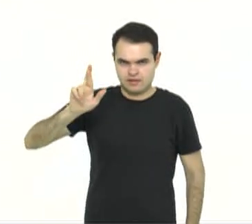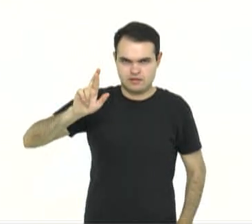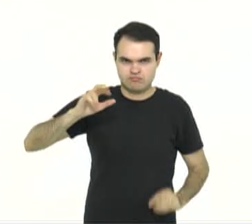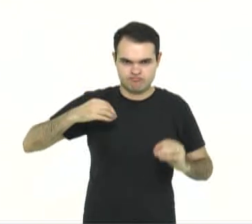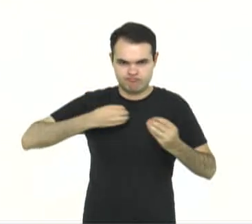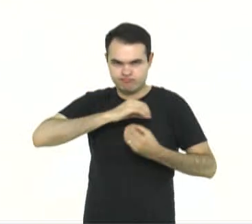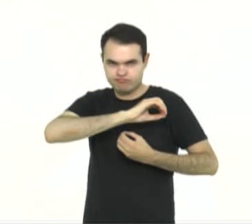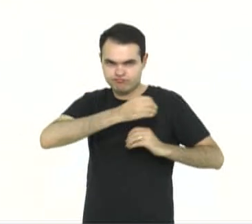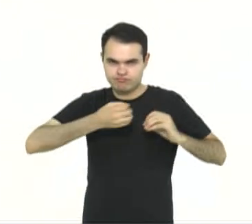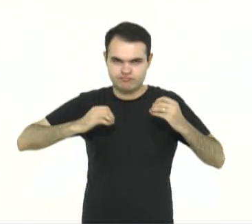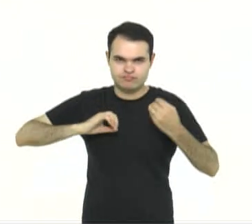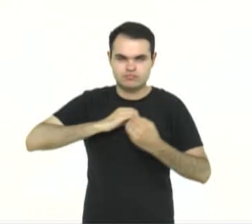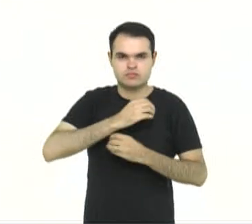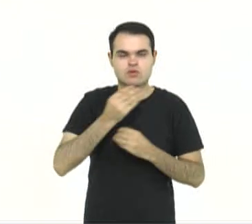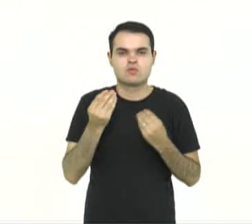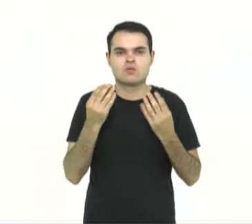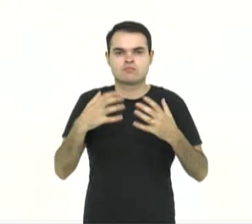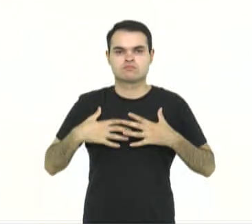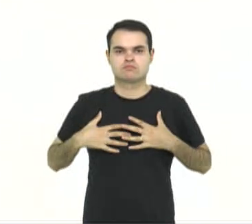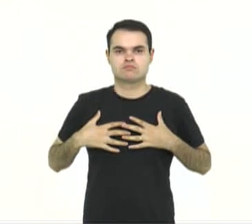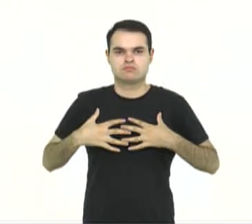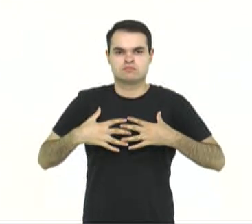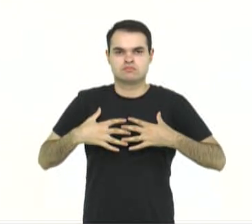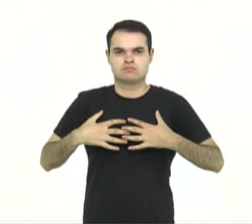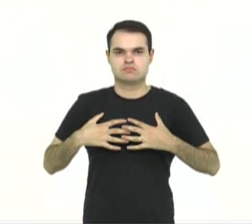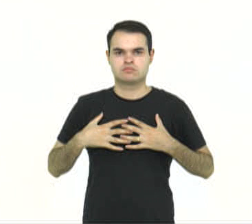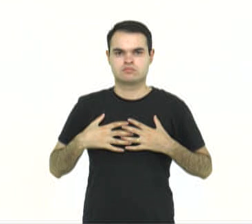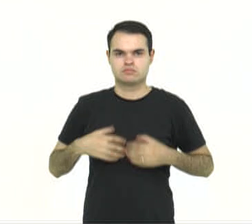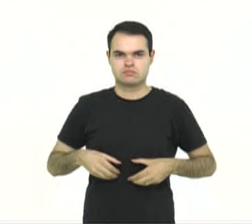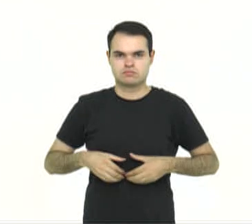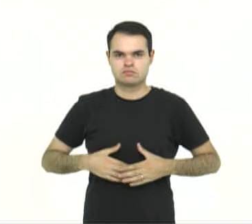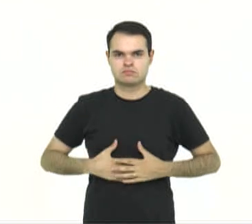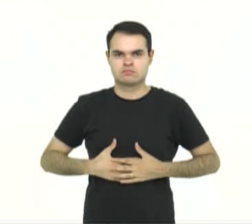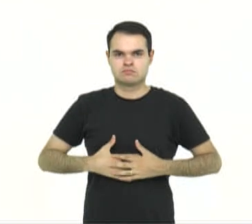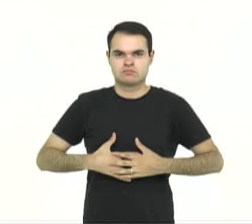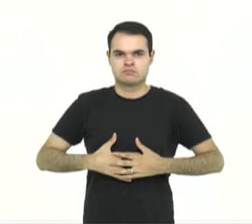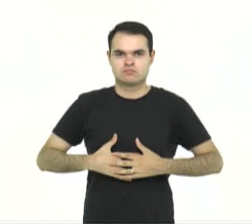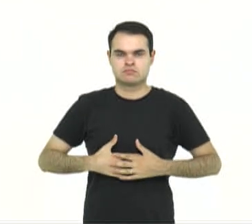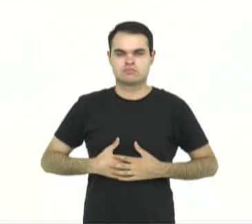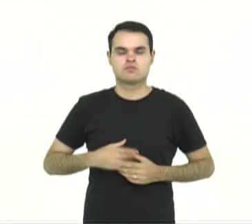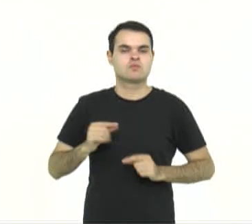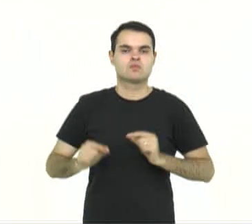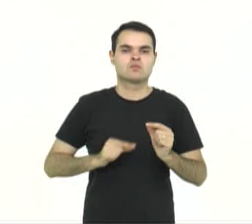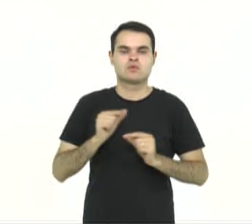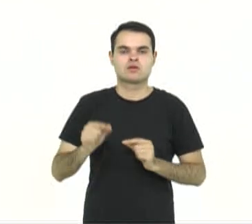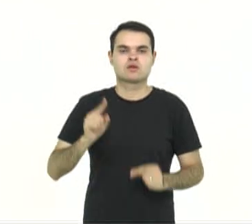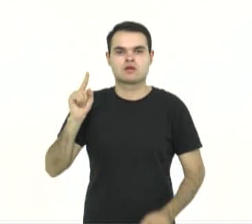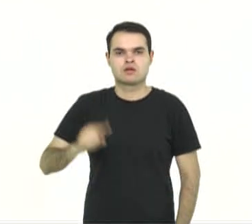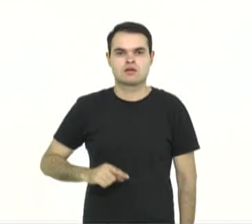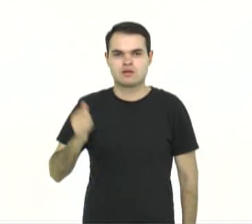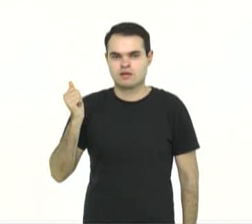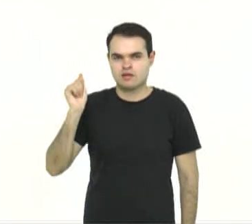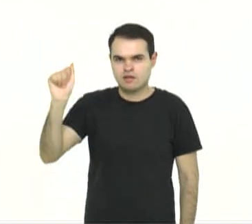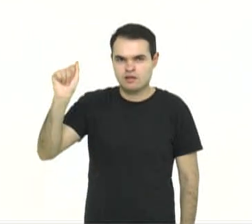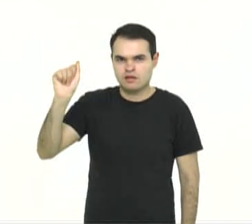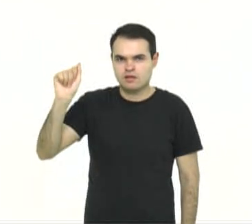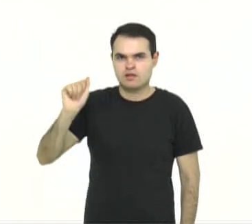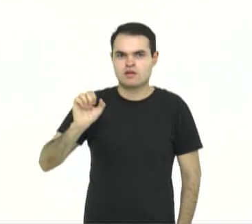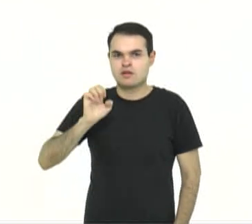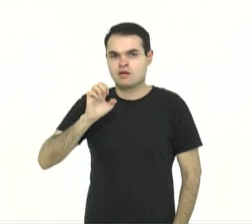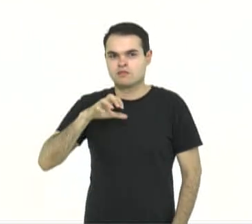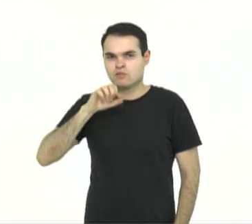determinada pela movimentação das costelas e pela movimentação do diafragma. Esse processo é chamado de alternativa A,